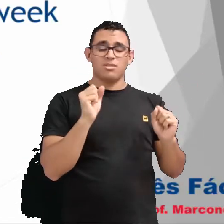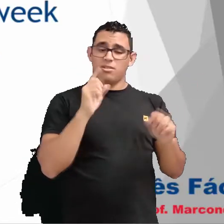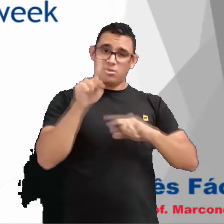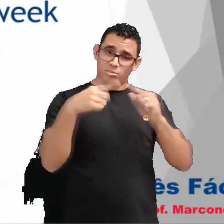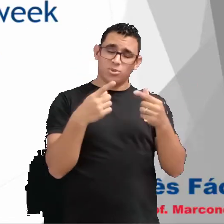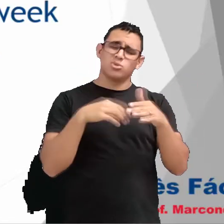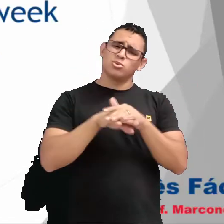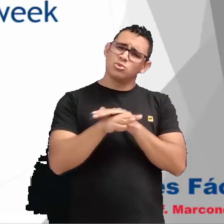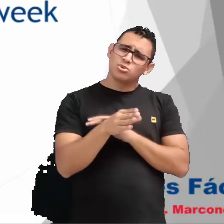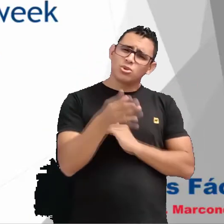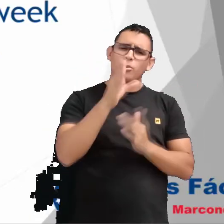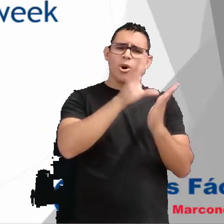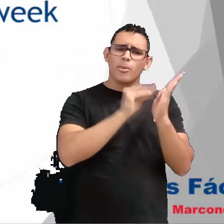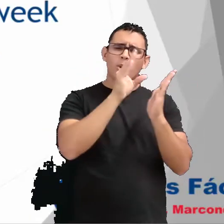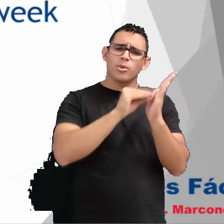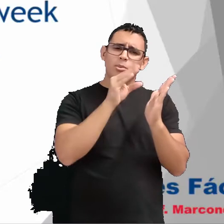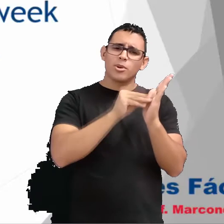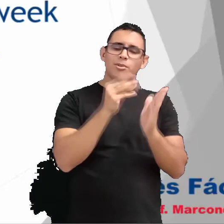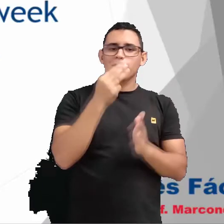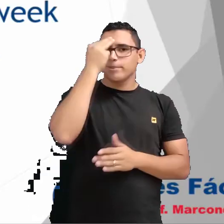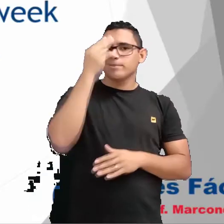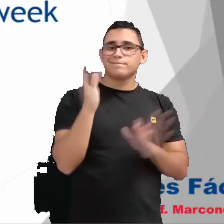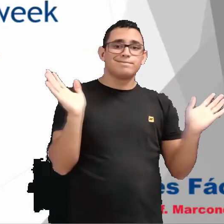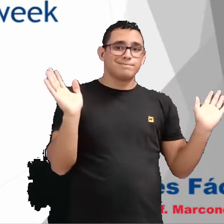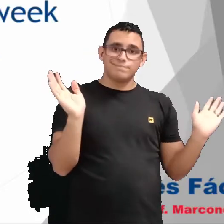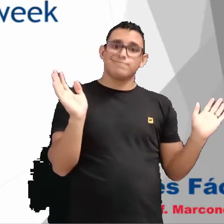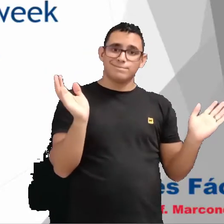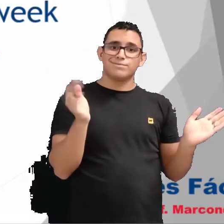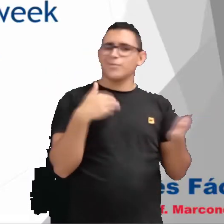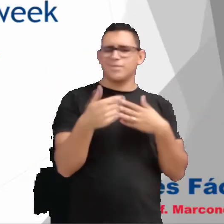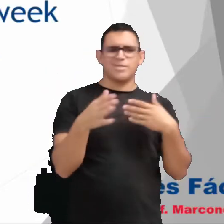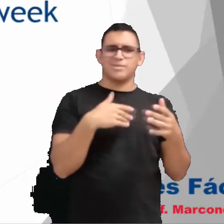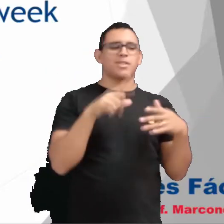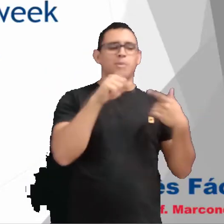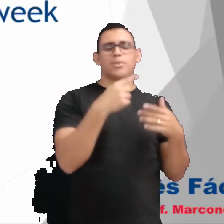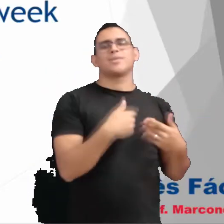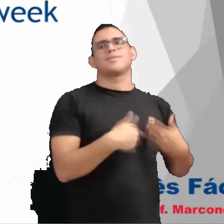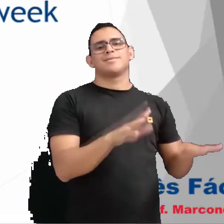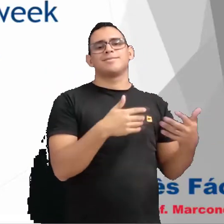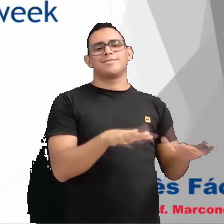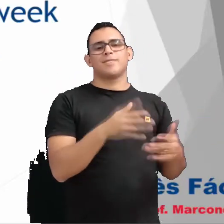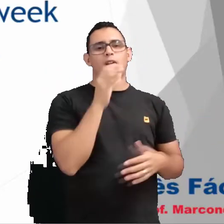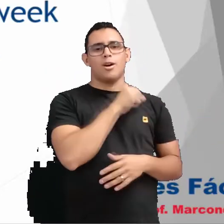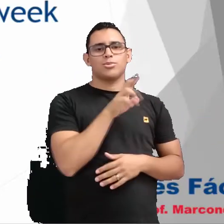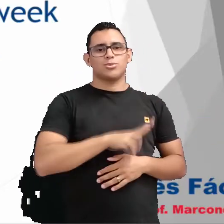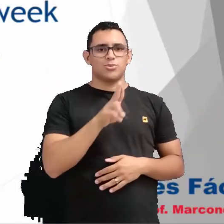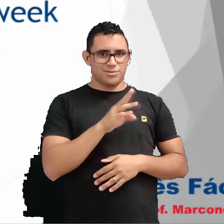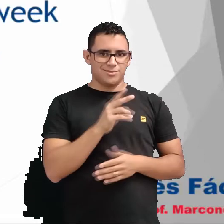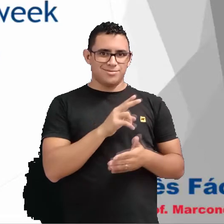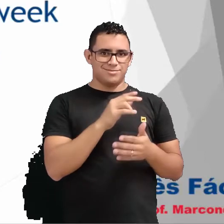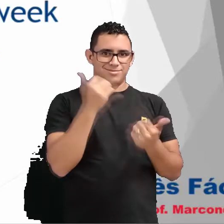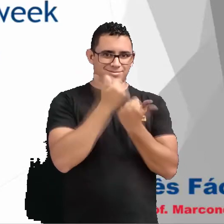é um verbo regular, ok? Pessoal, então vocês podem imaginar, professor, essa lista então é completa? Todos os verbos